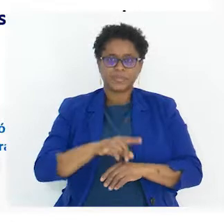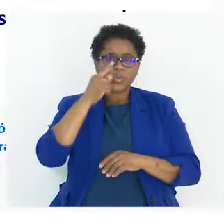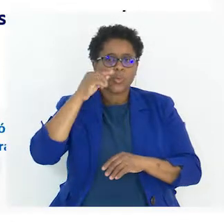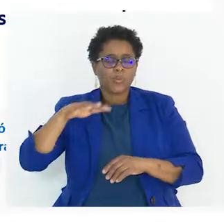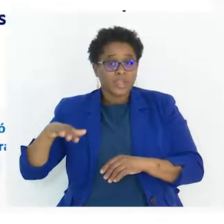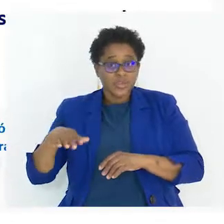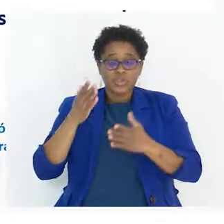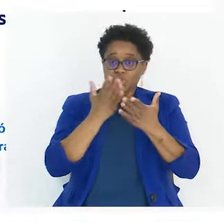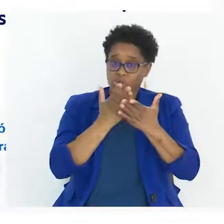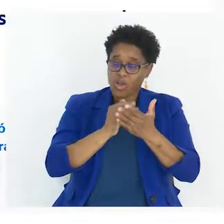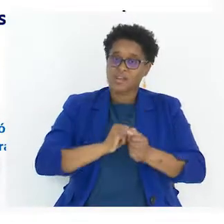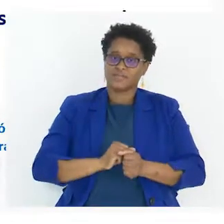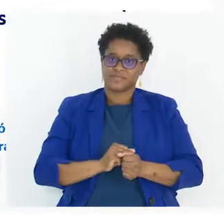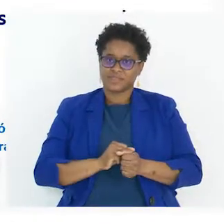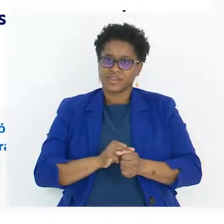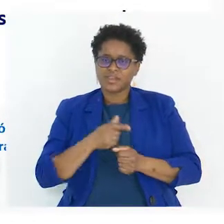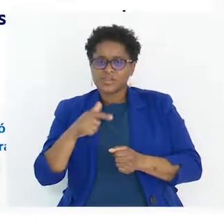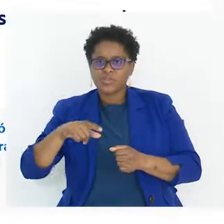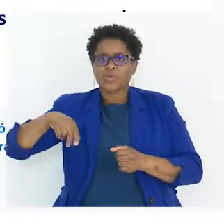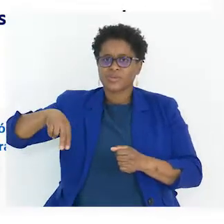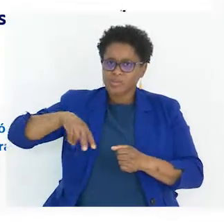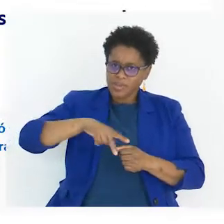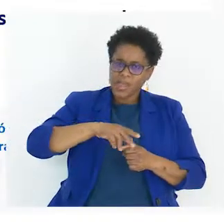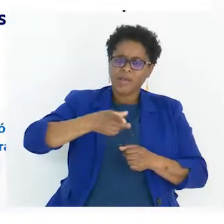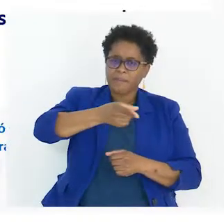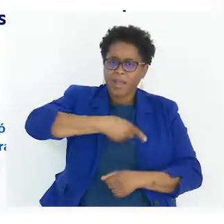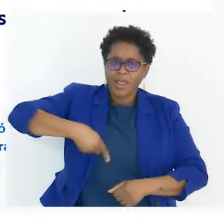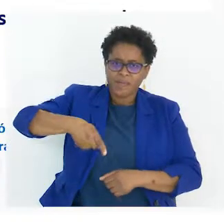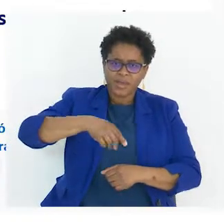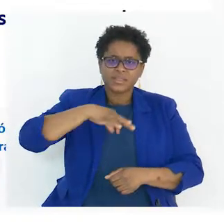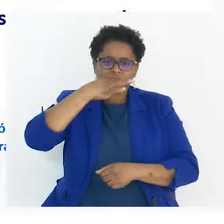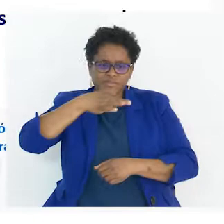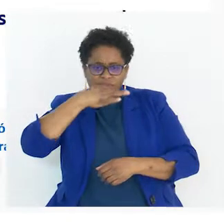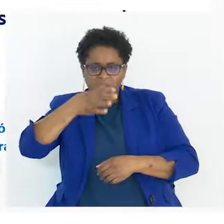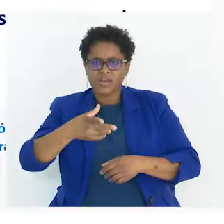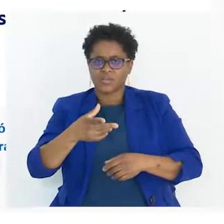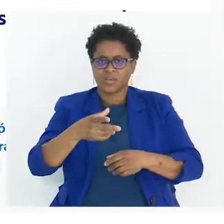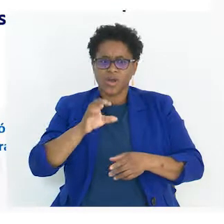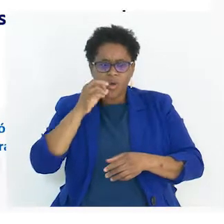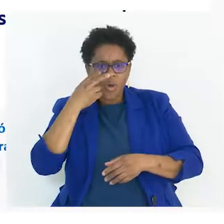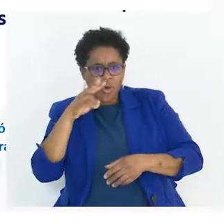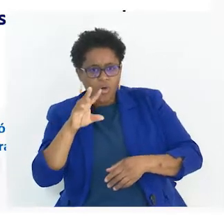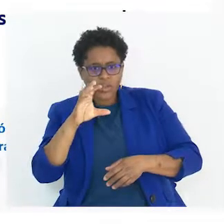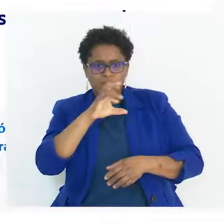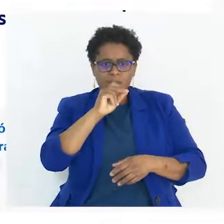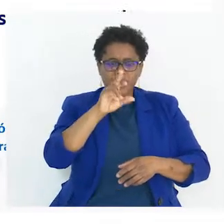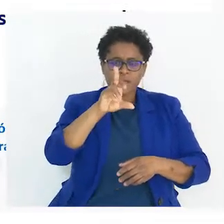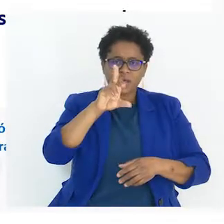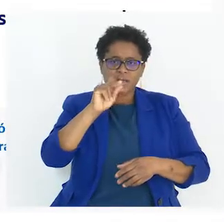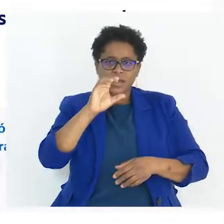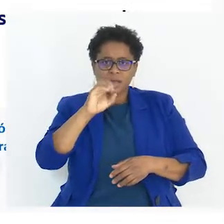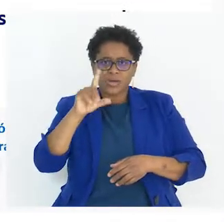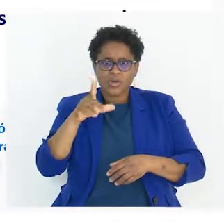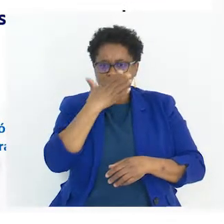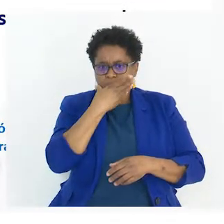silêncio. Os meninos da escola passaram pela praça e disseram: "Olha que